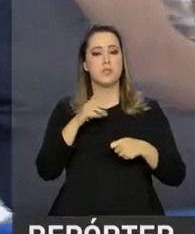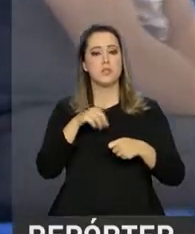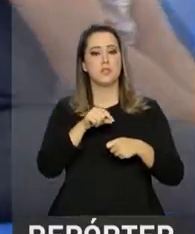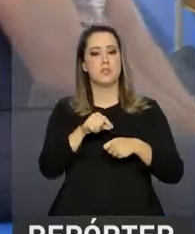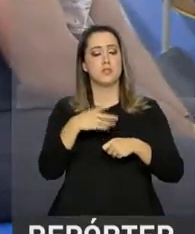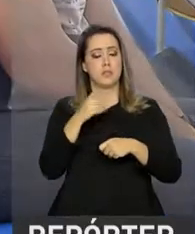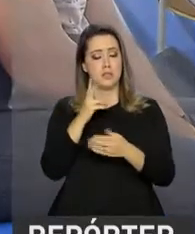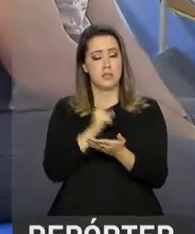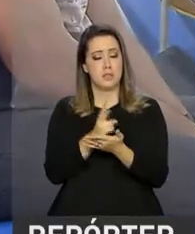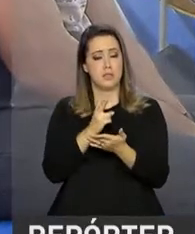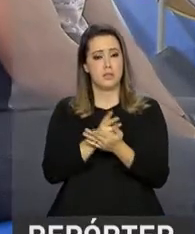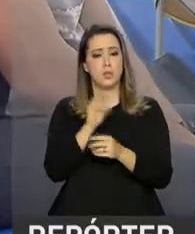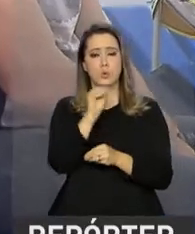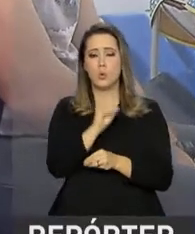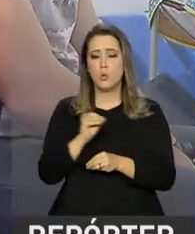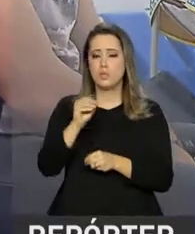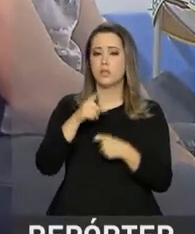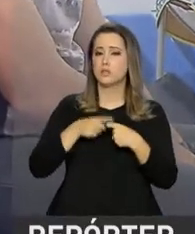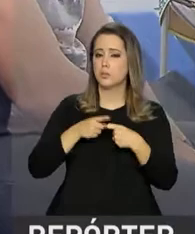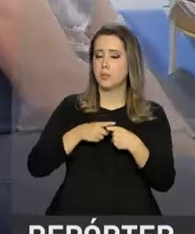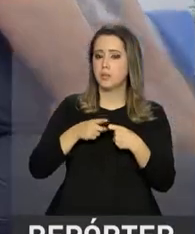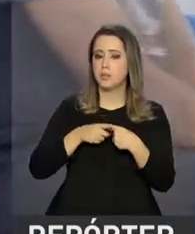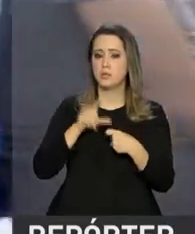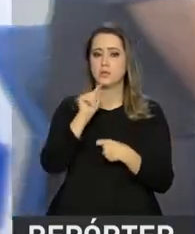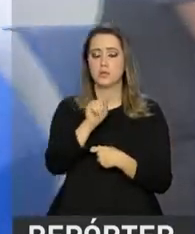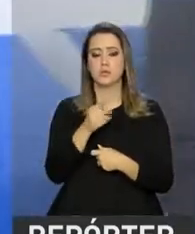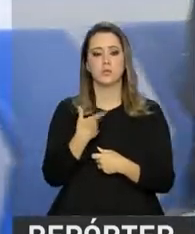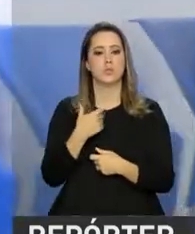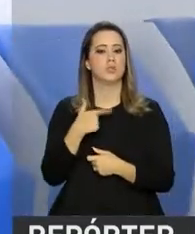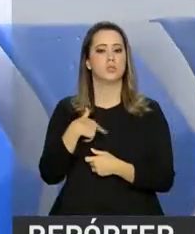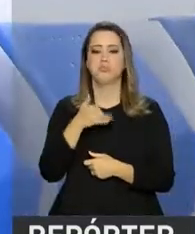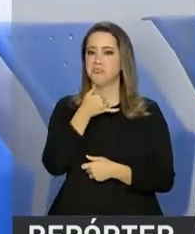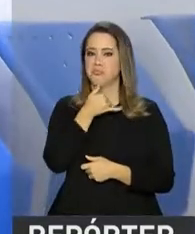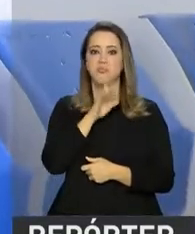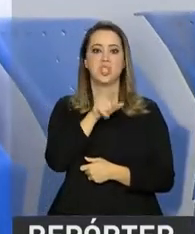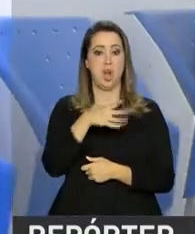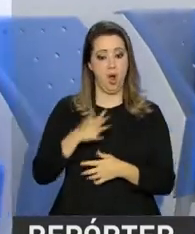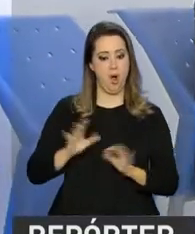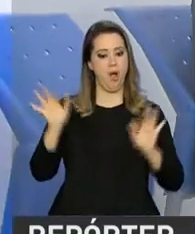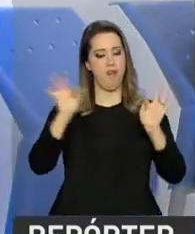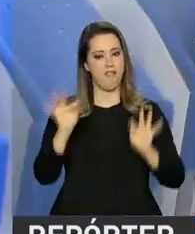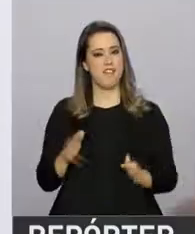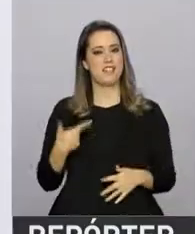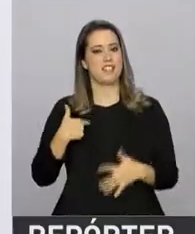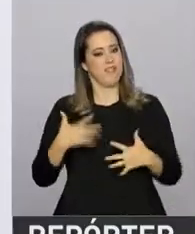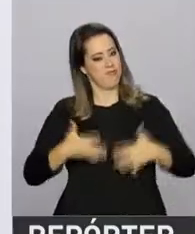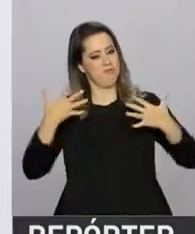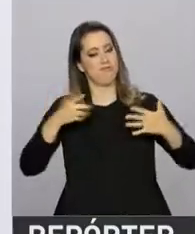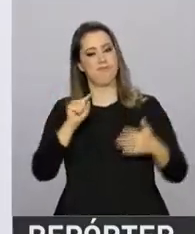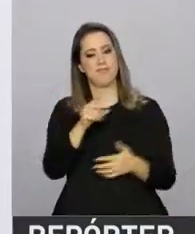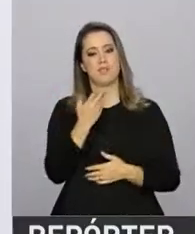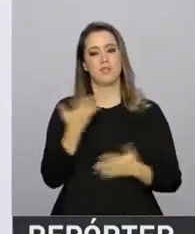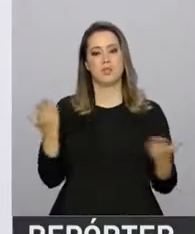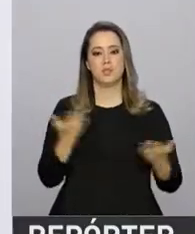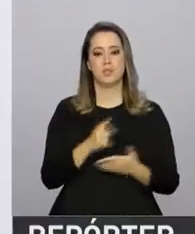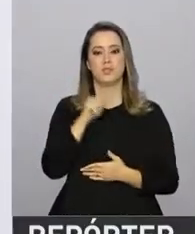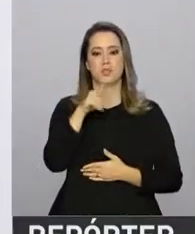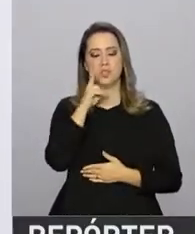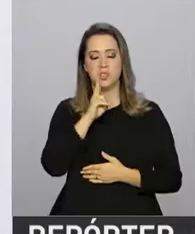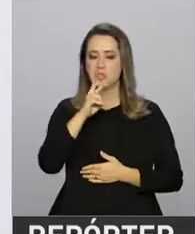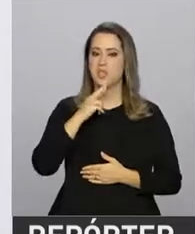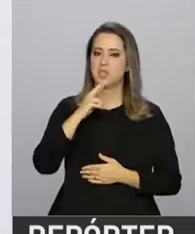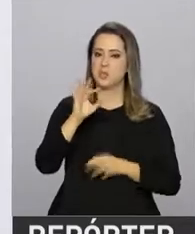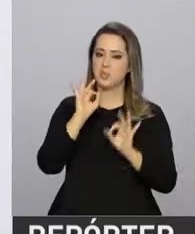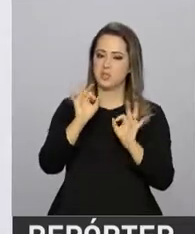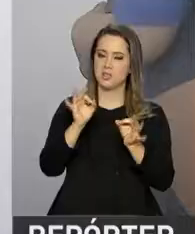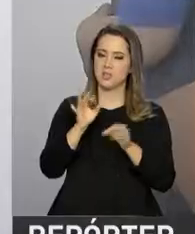Mesmo com a doença e com as sequelas do tratamento, o pequeno não se abateu e é cheio de energia. Hoje, Viviane já vê resultados